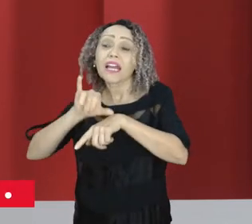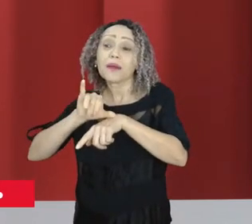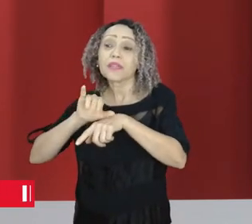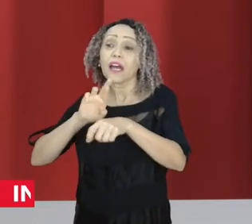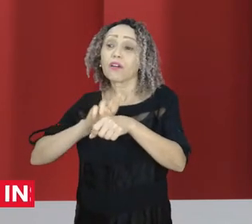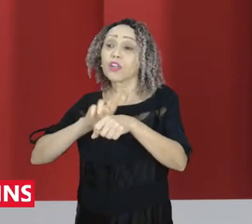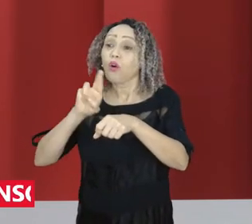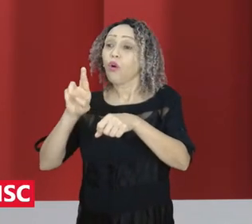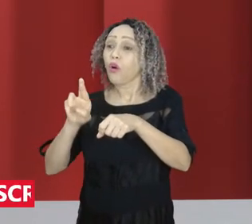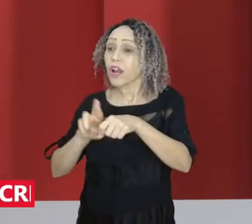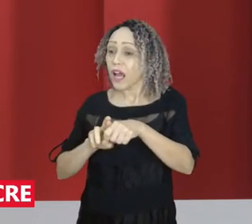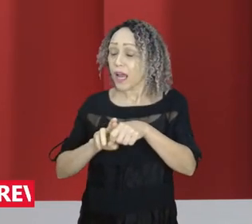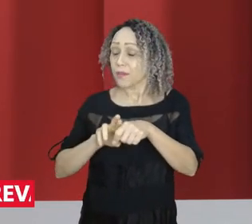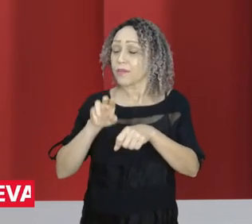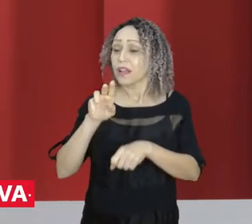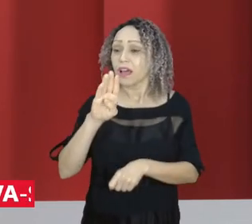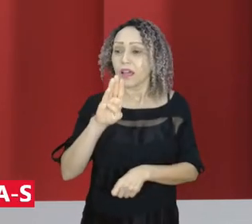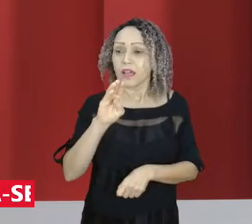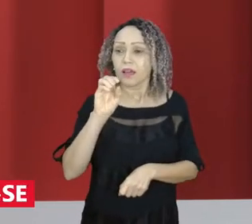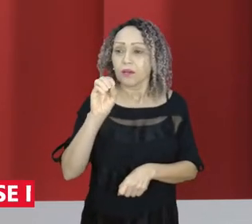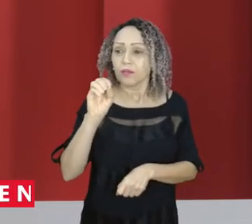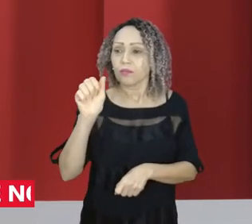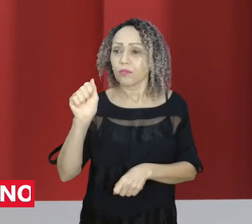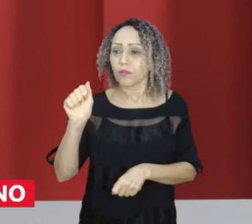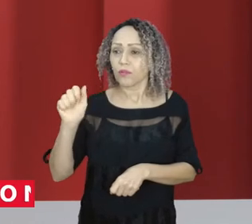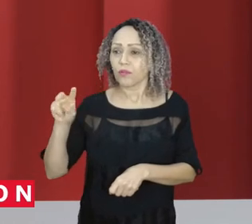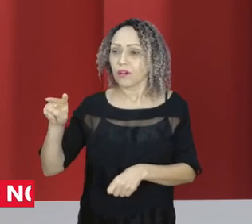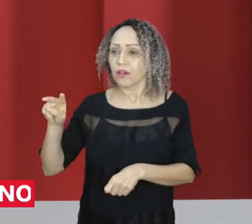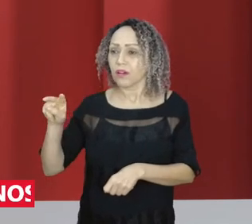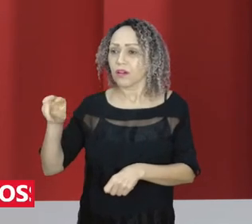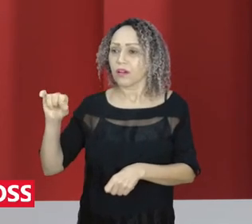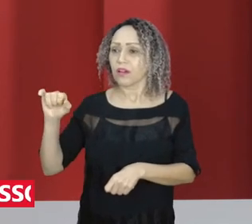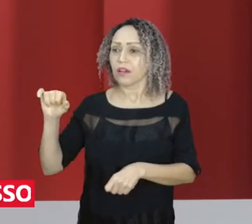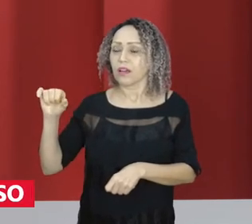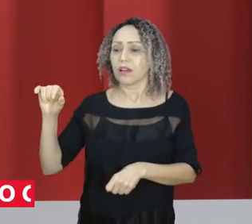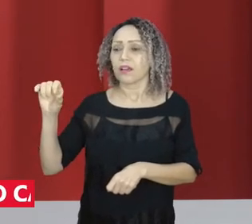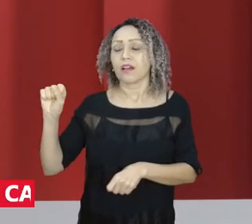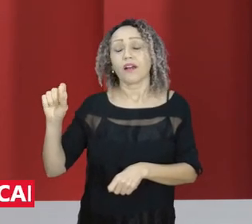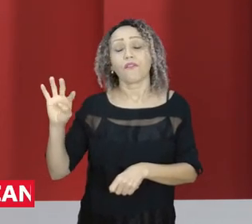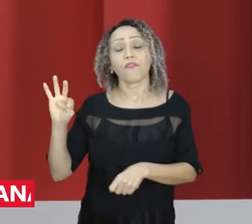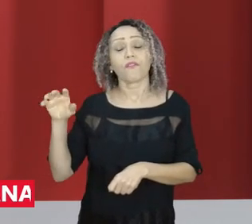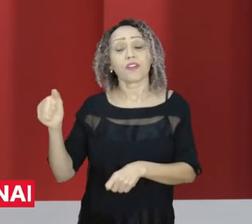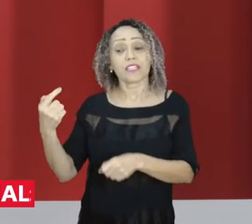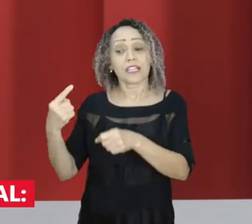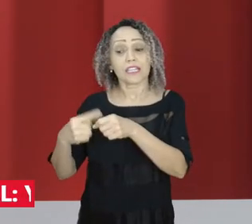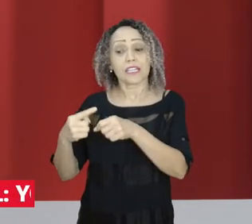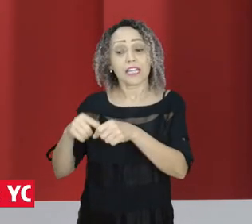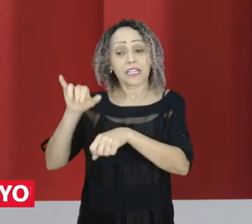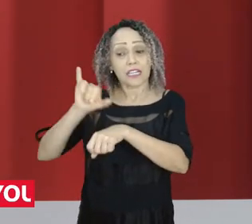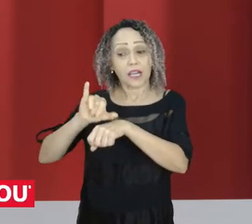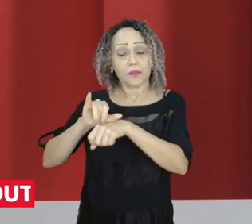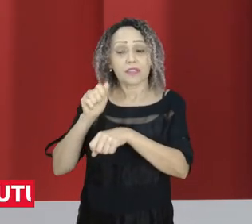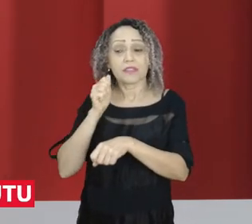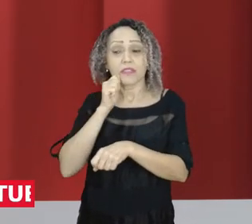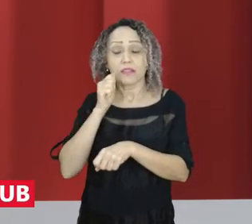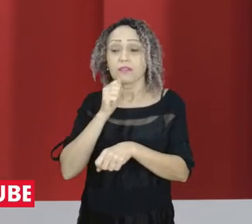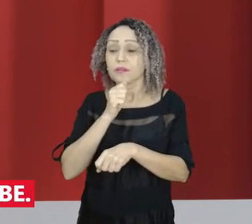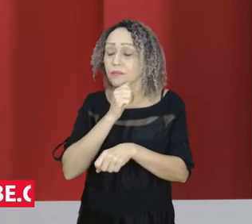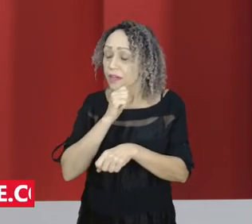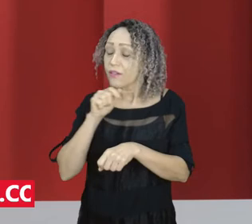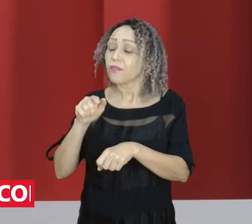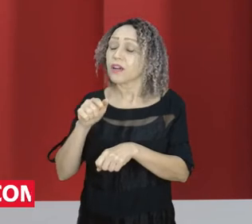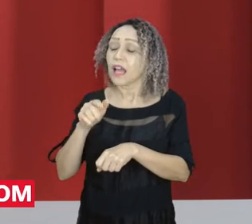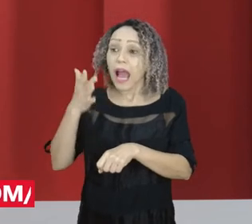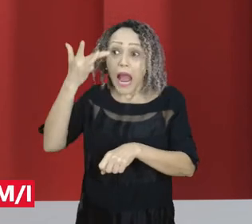em frente à FUNASA. Então, alô, pessoal de Boa Vista, que quiser participar também desse ato pela eleição do presidente Lula,